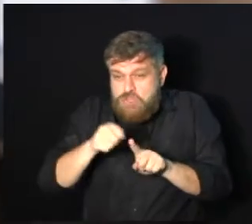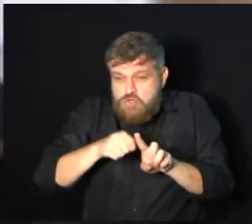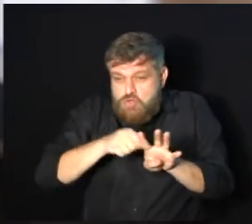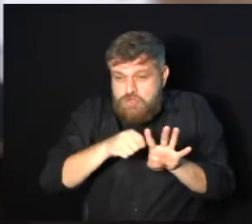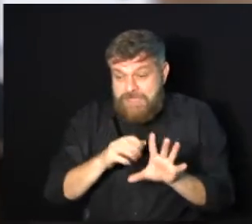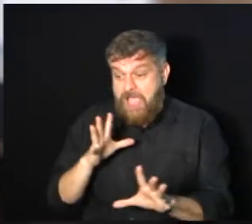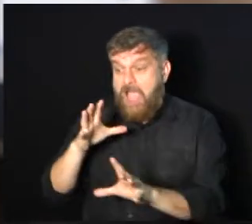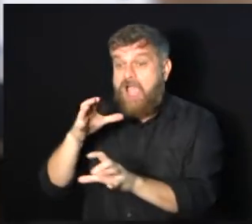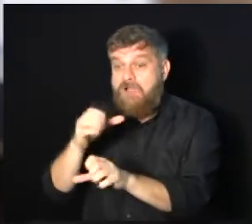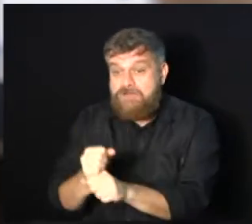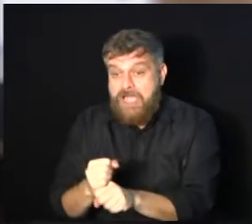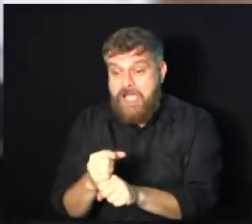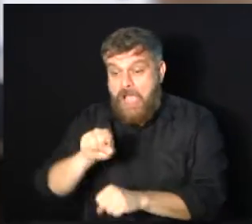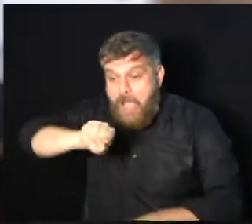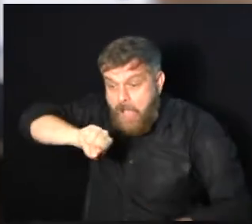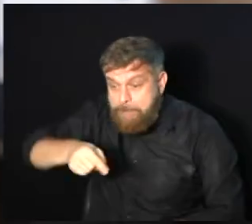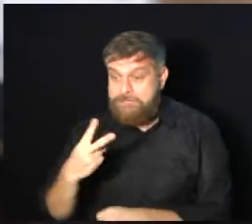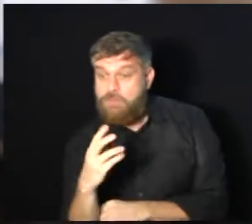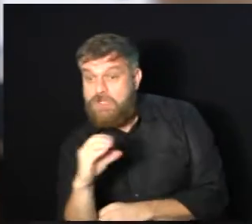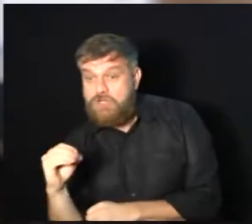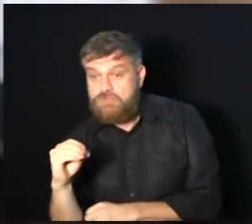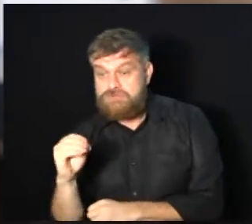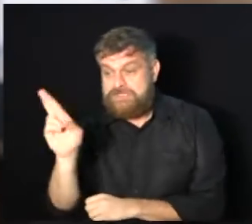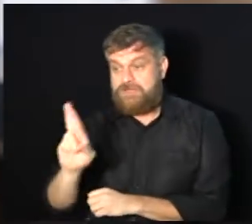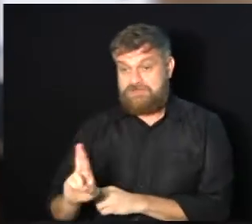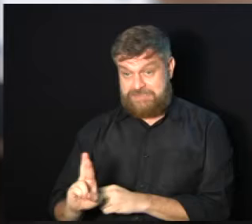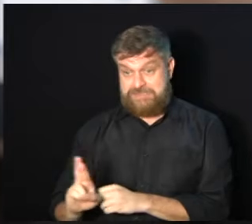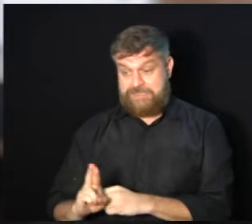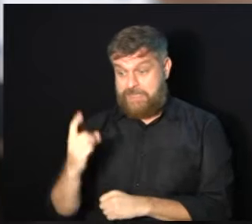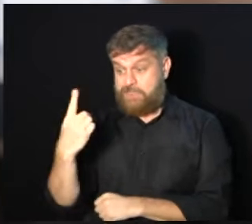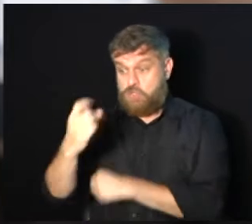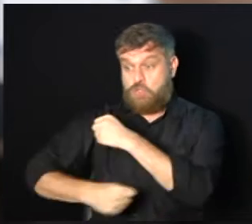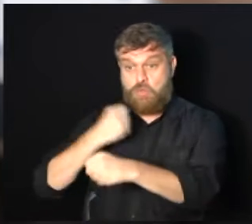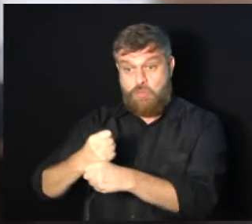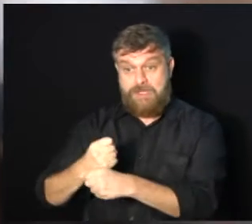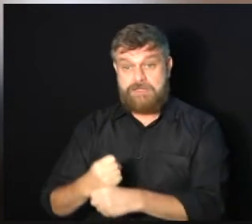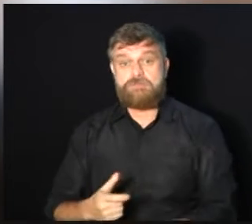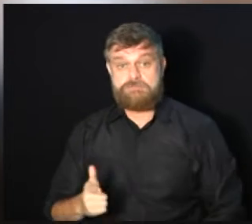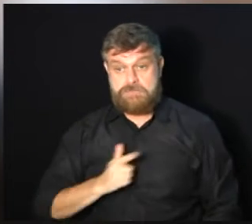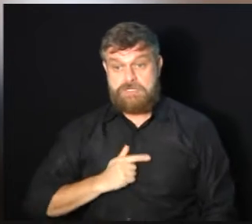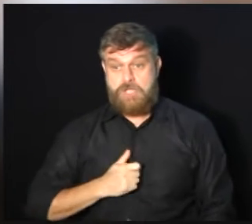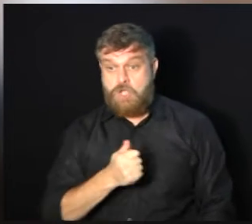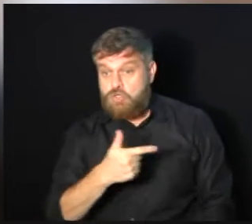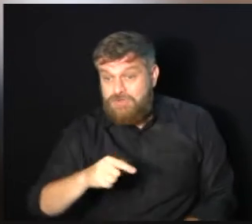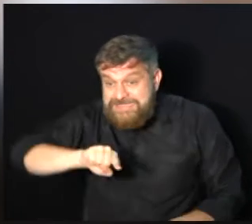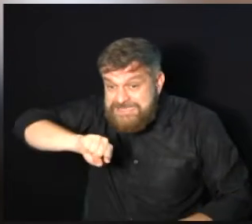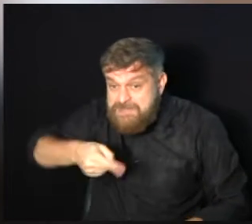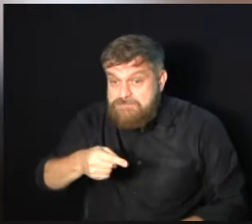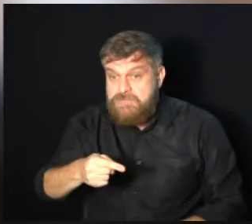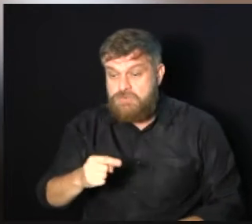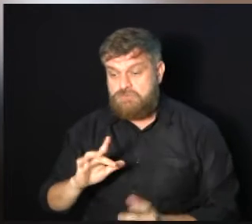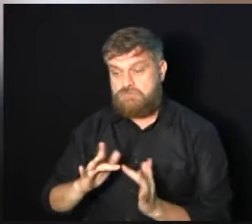representam R$1.200 num ano, ou R$12.000 em 10 anos.